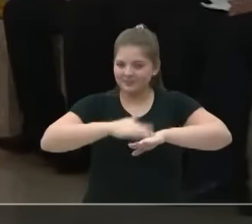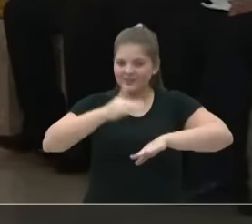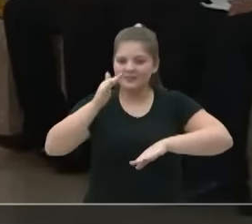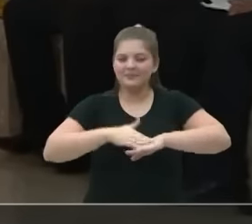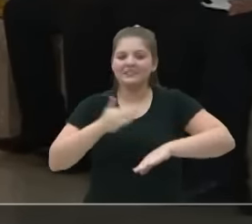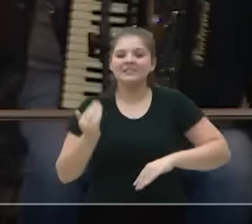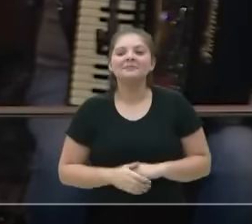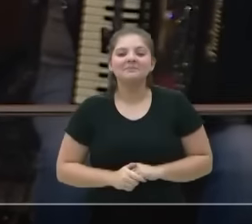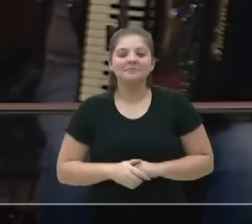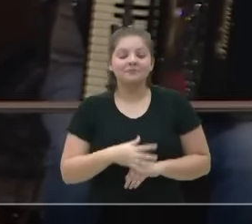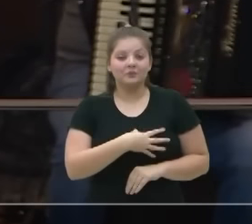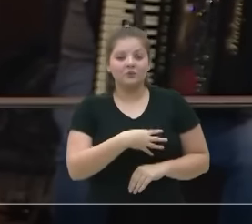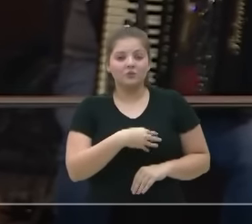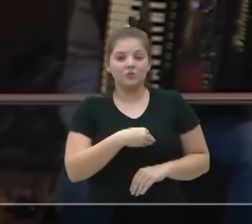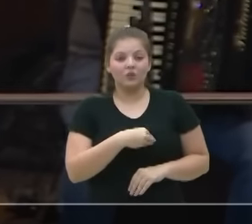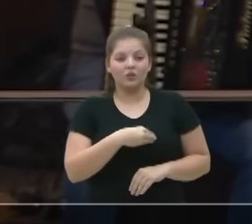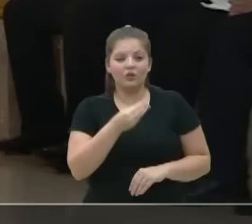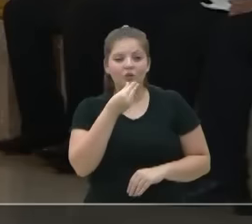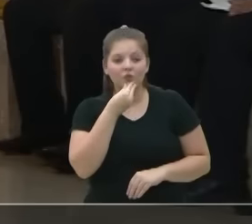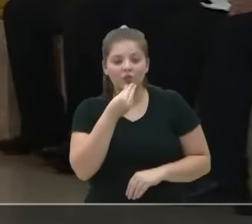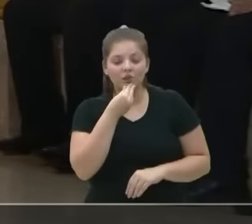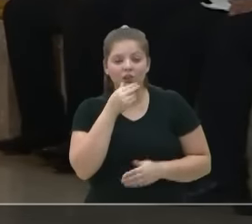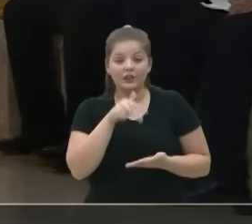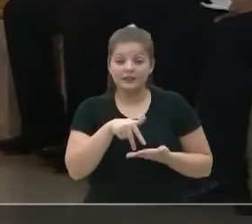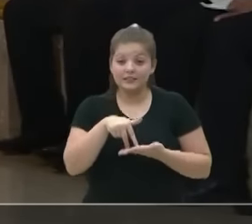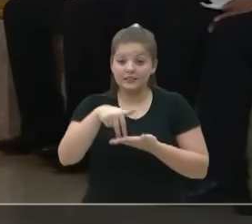Filhos, ascensão do Senhor.